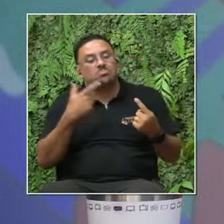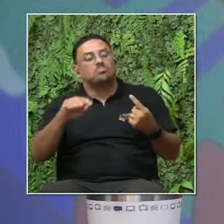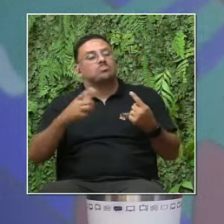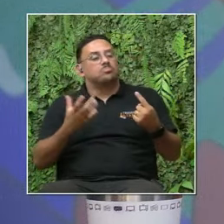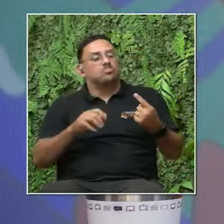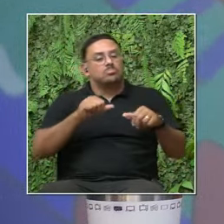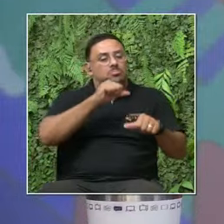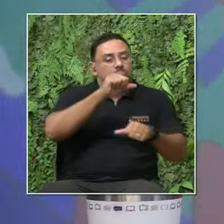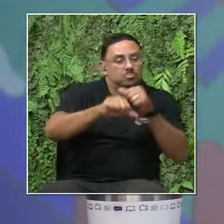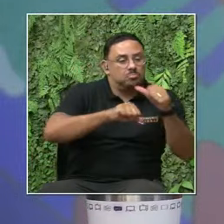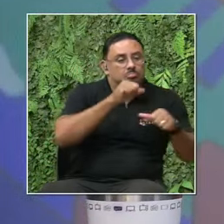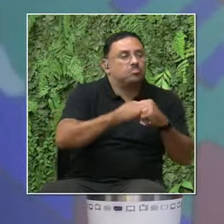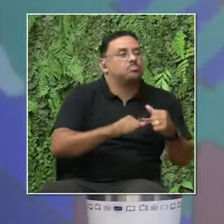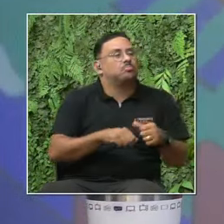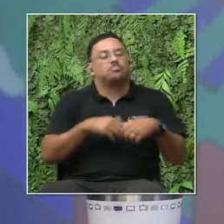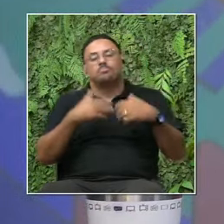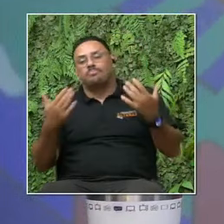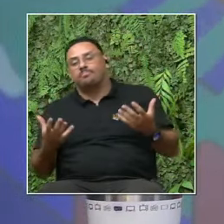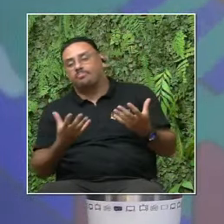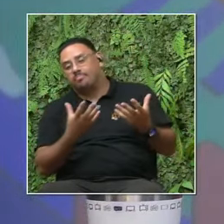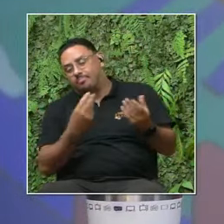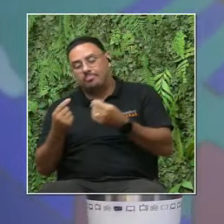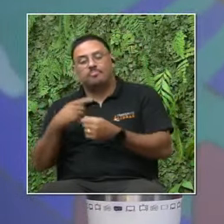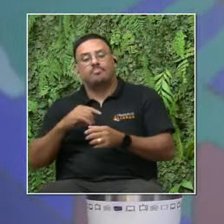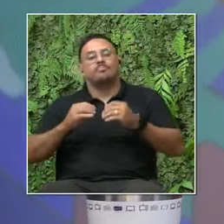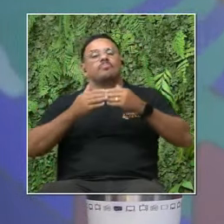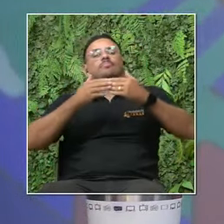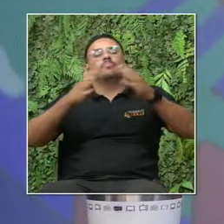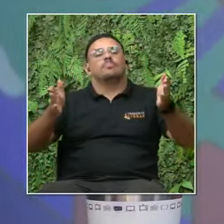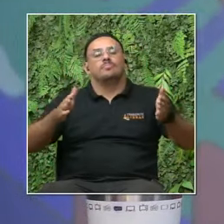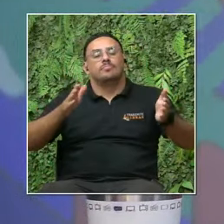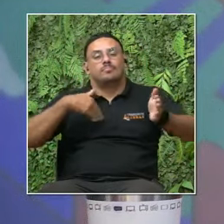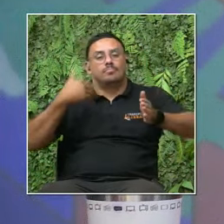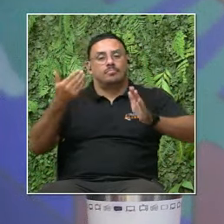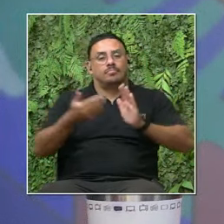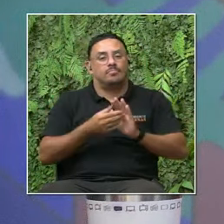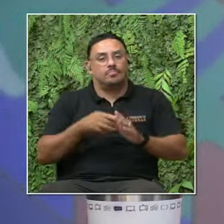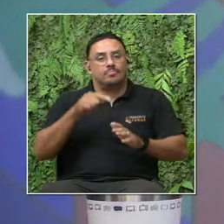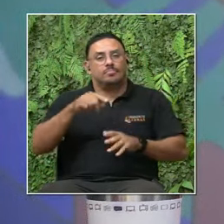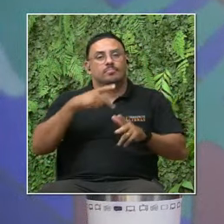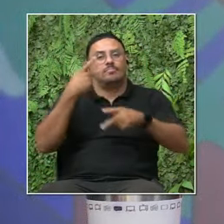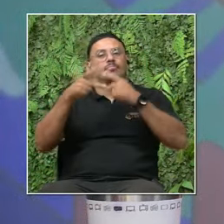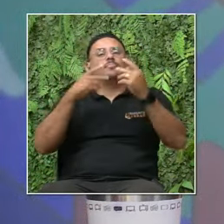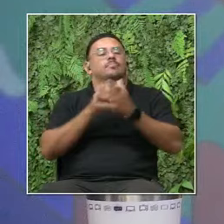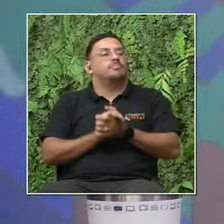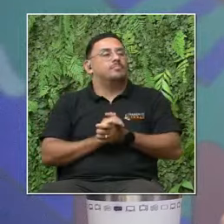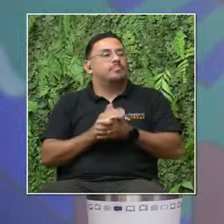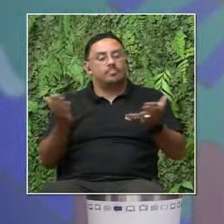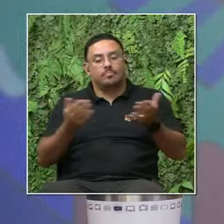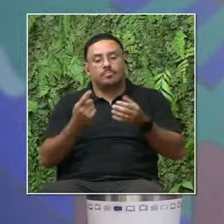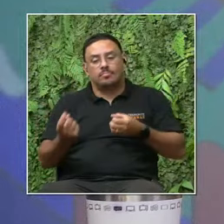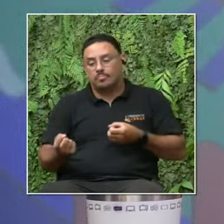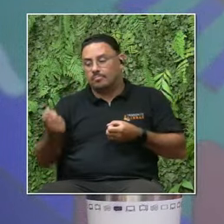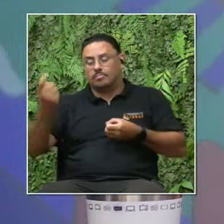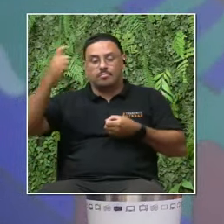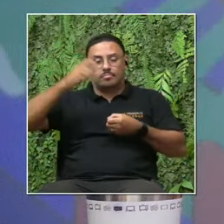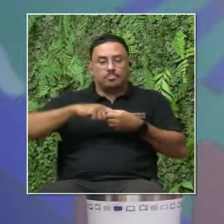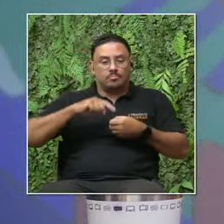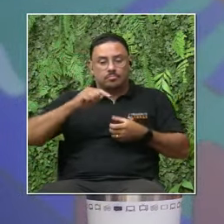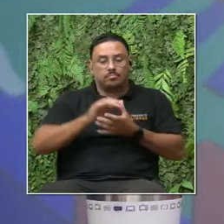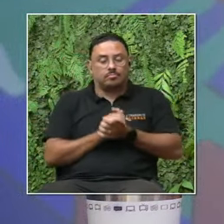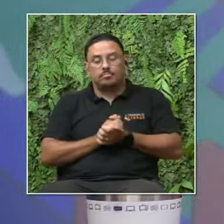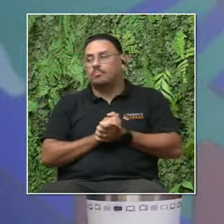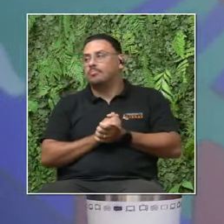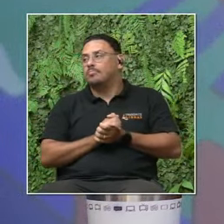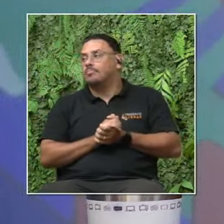outro já quer trocar o treinador enfim e a gente abre espaço para todo mundo aqui falar enquanto isso voltamos lá com o